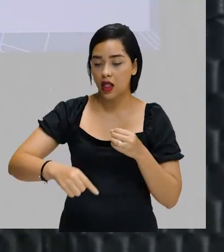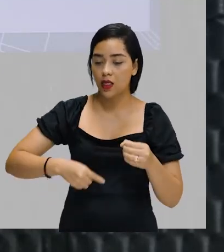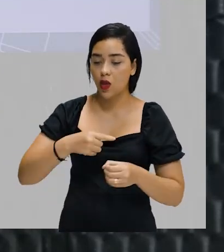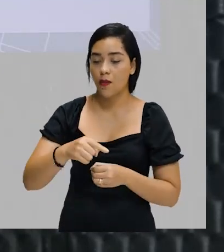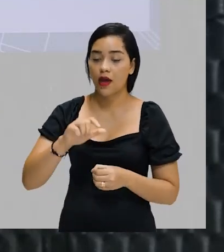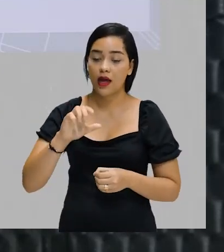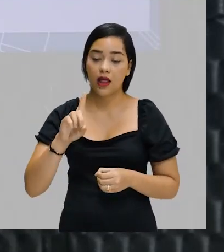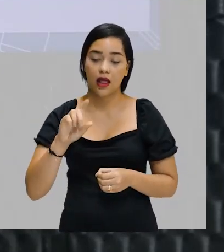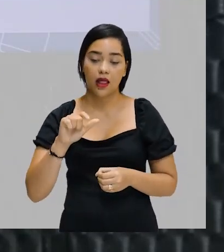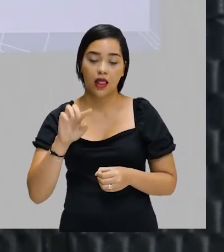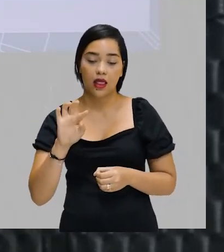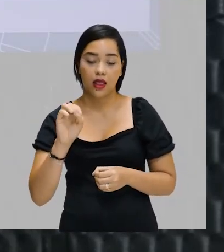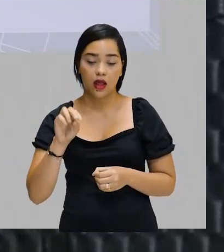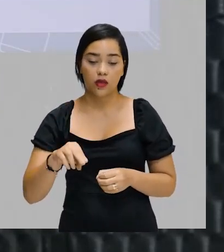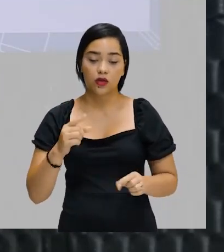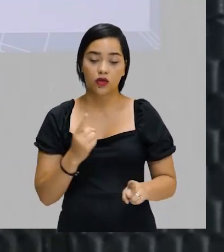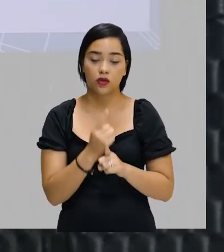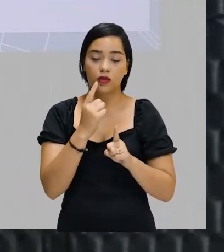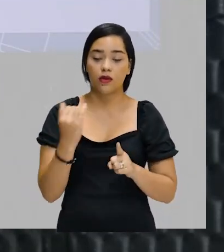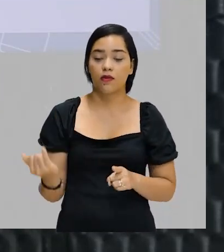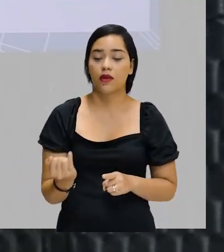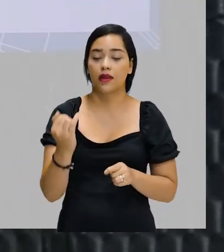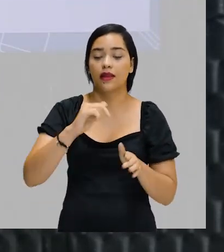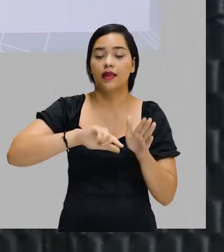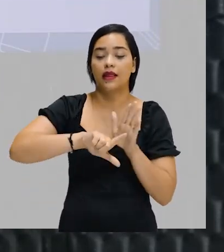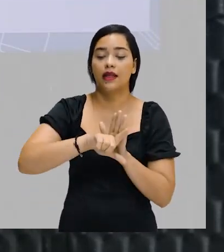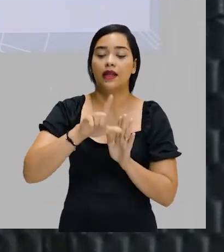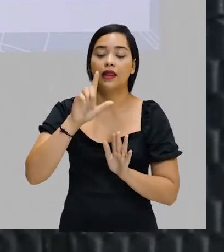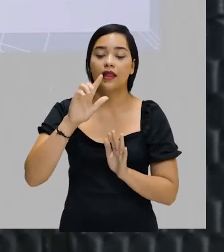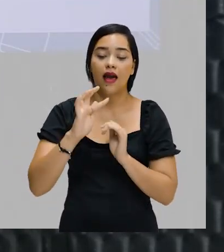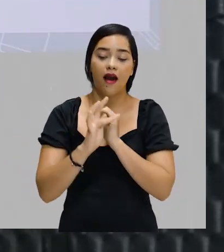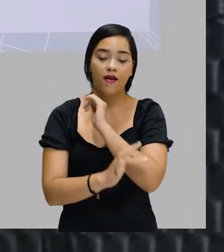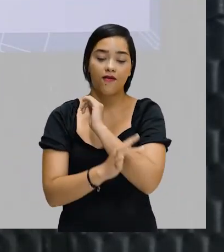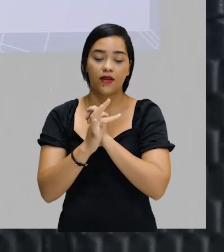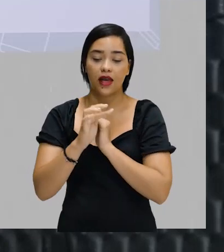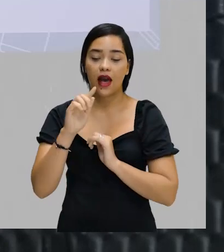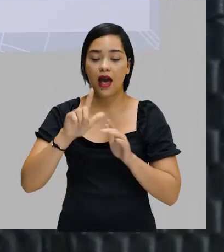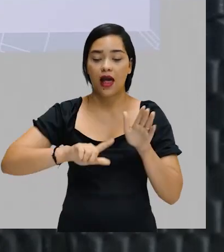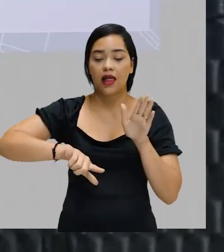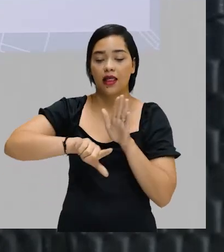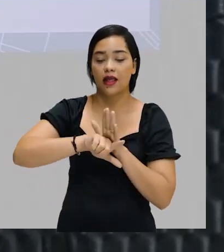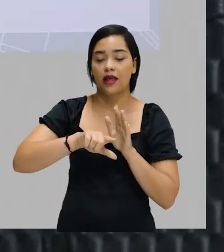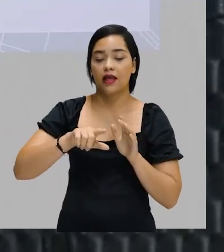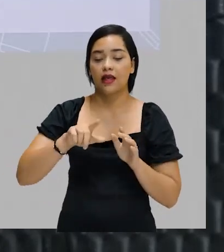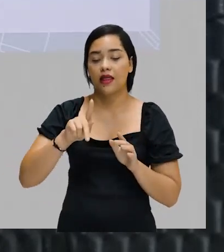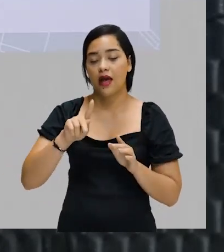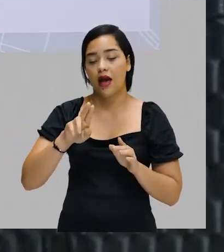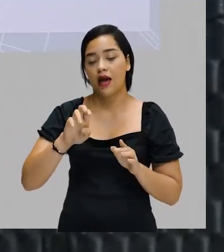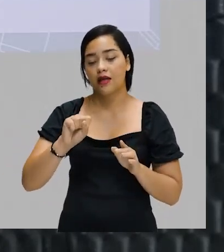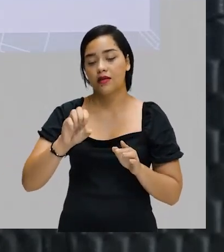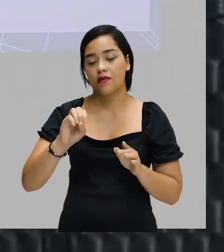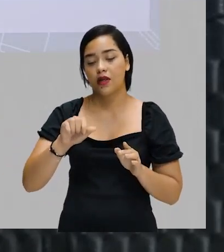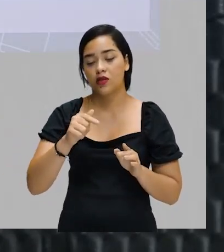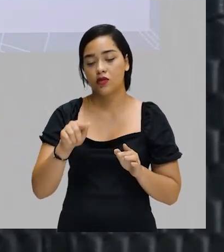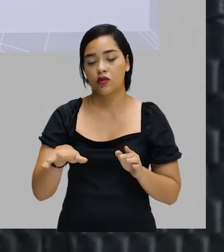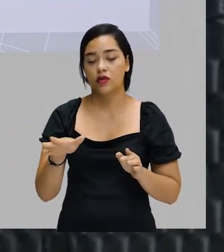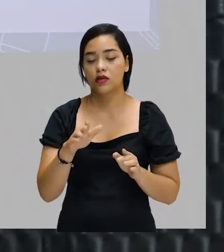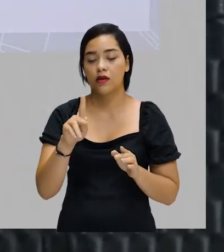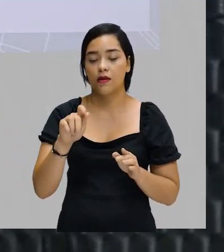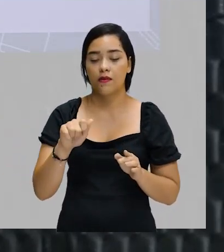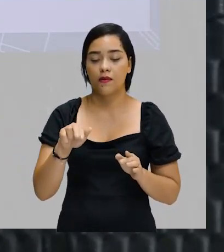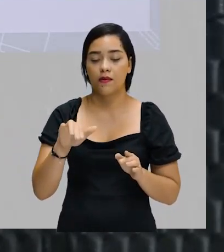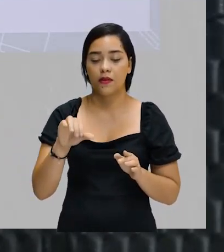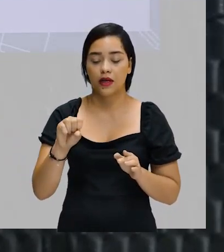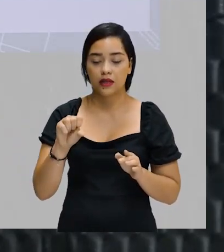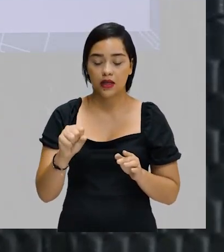atômica, Dalton descobriu uma importante lei da física, a lei das pressões parciais dos gases. Uma curiosidade